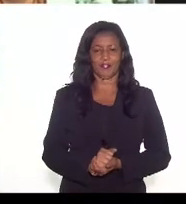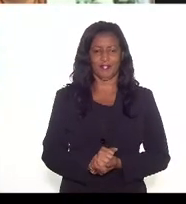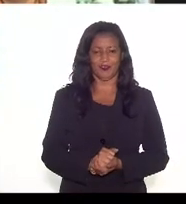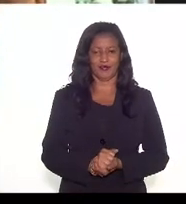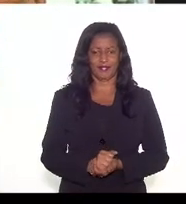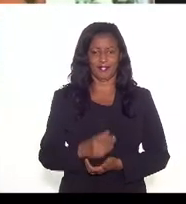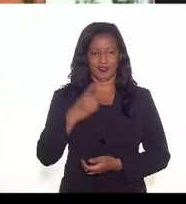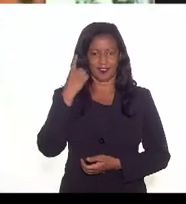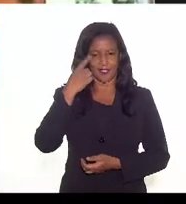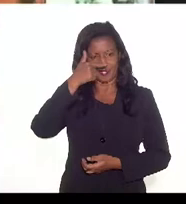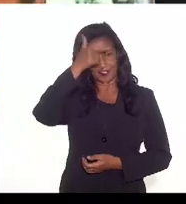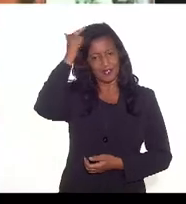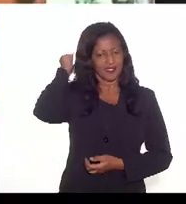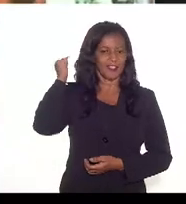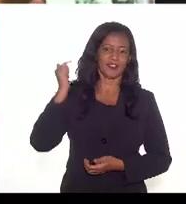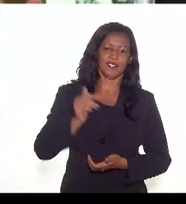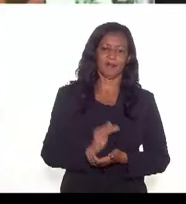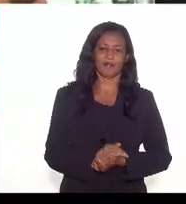Deputado Luiz Paulo,